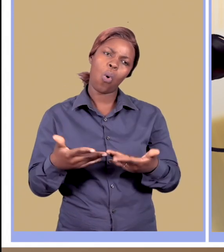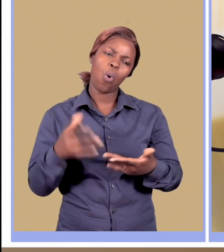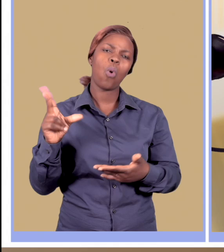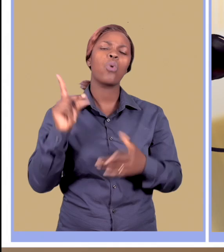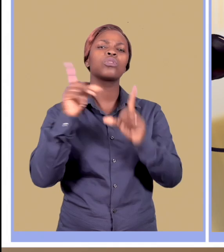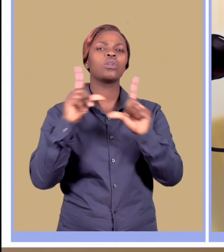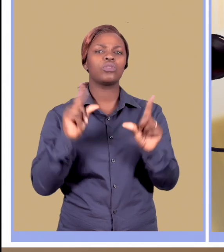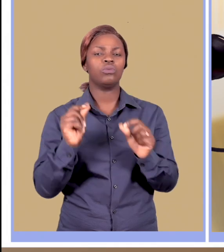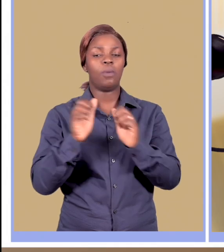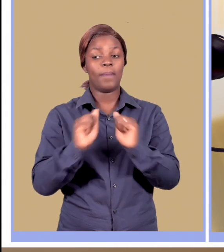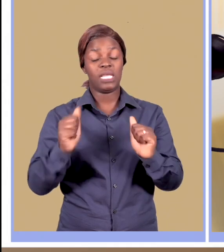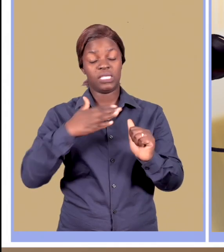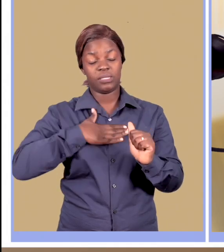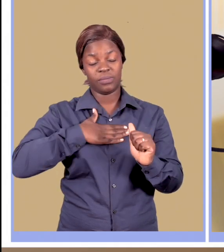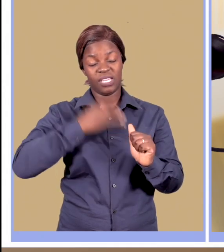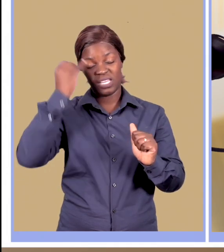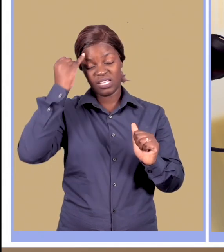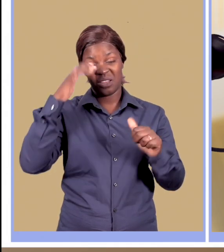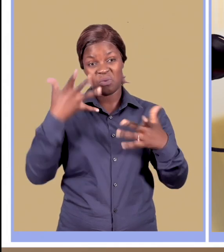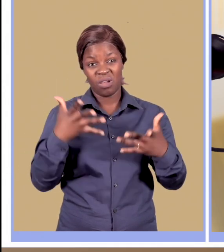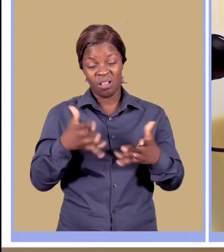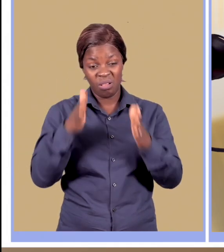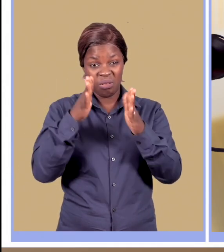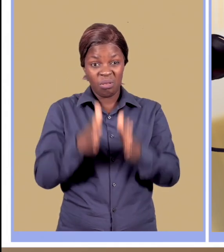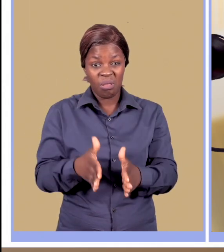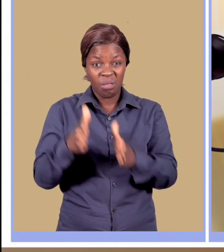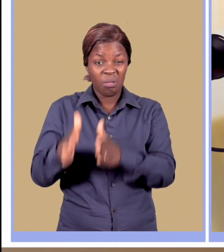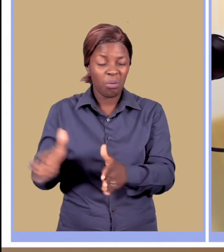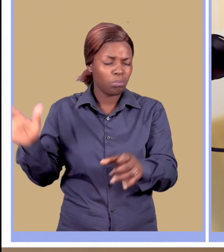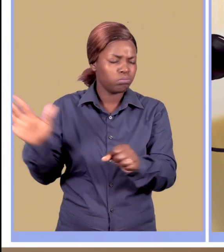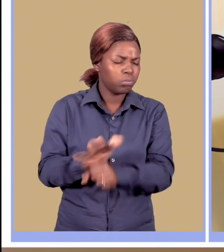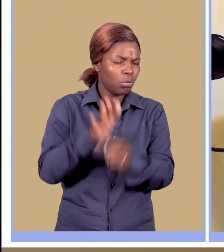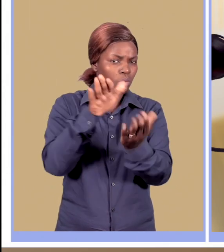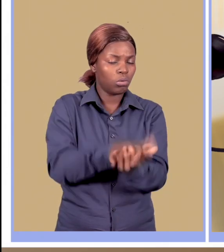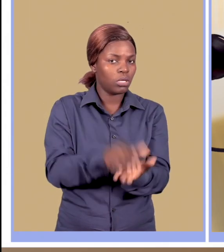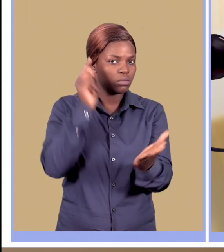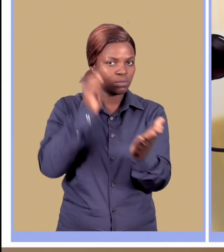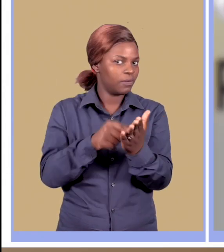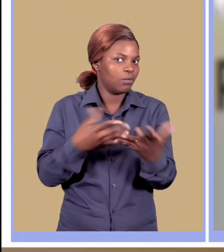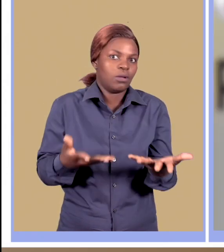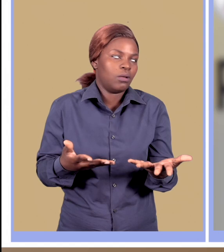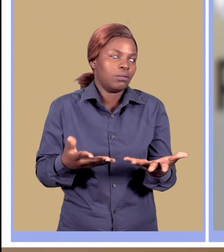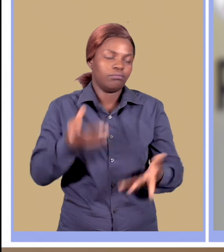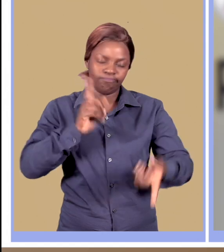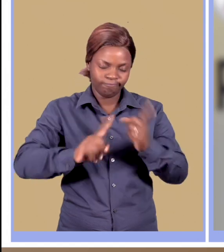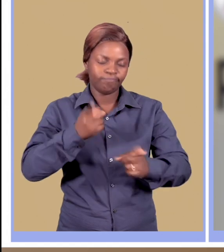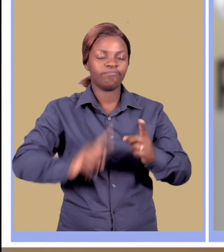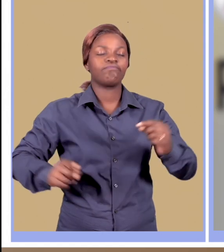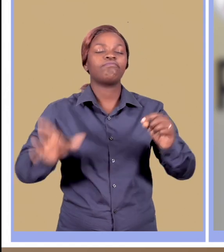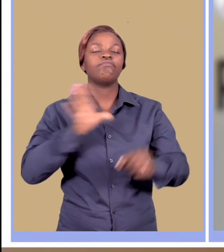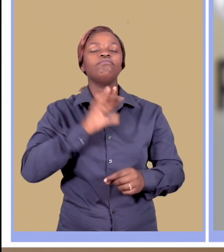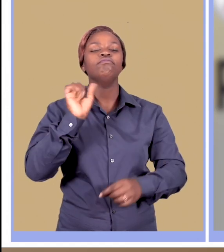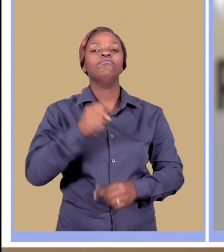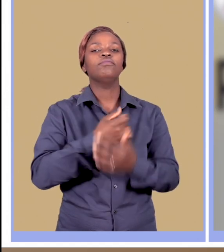penso que estando num sítio onde está muita gente, é dizer que tudo é possível